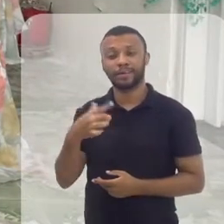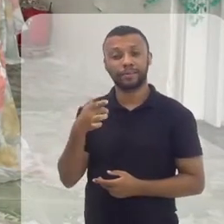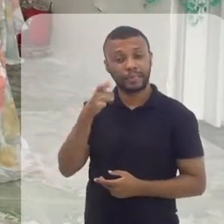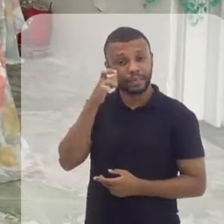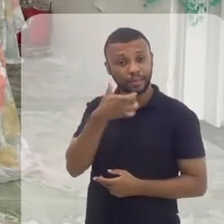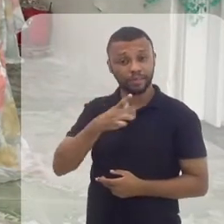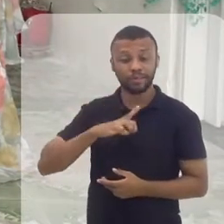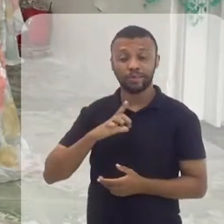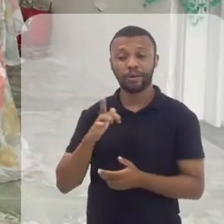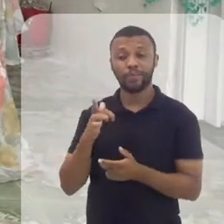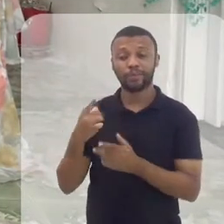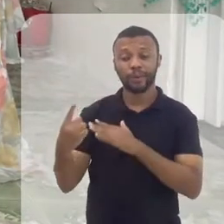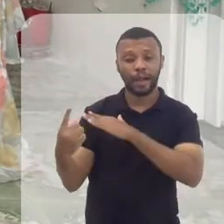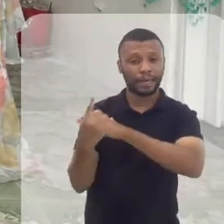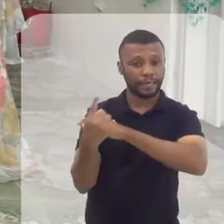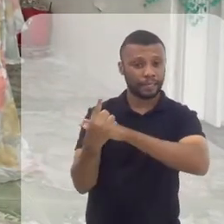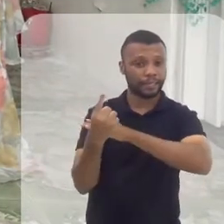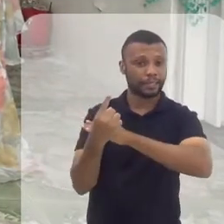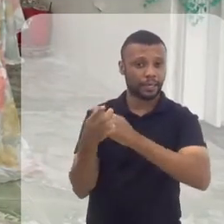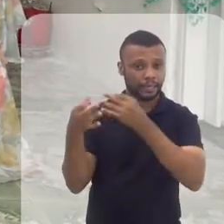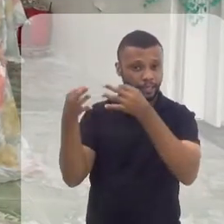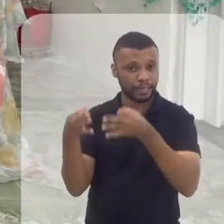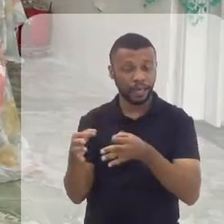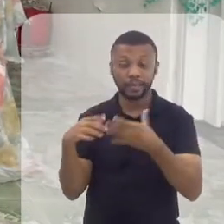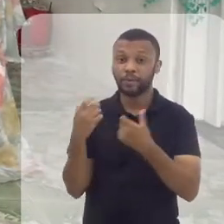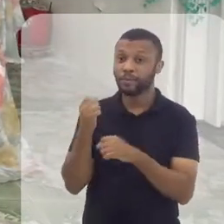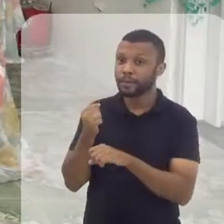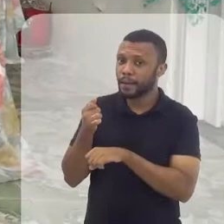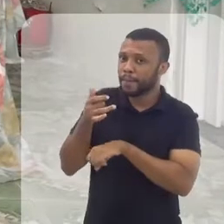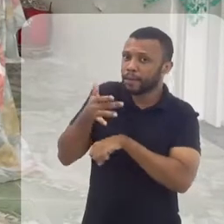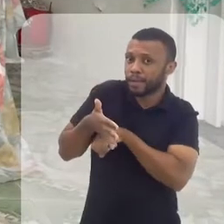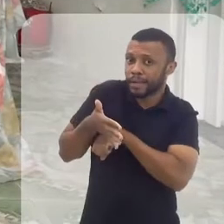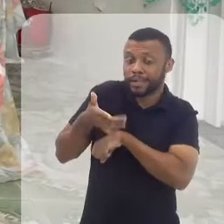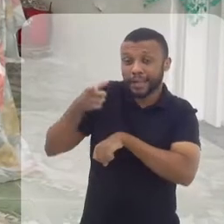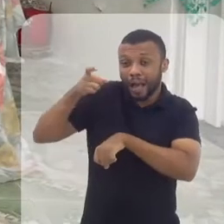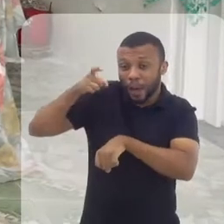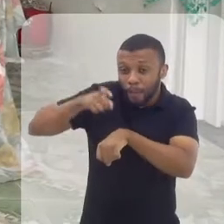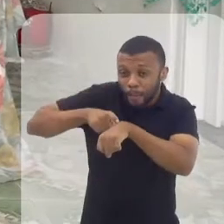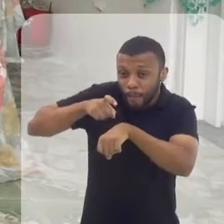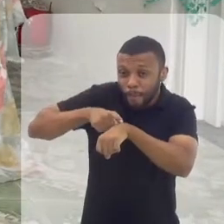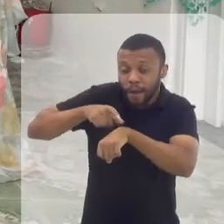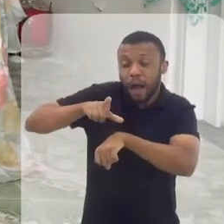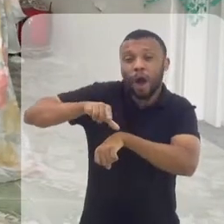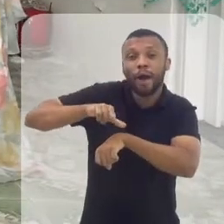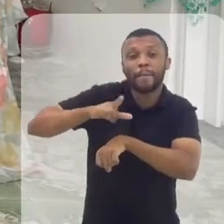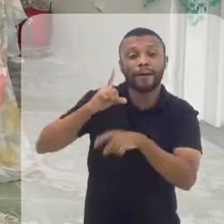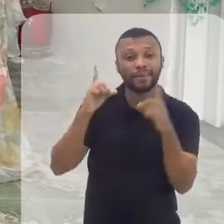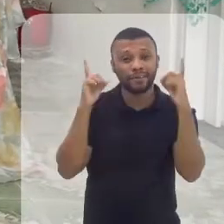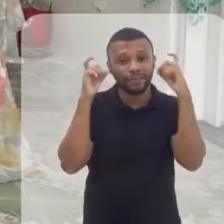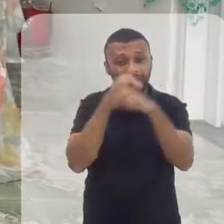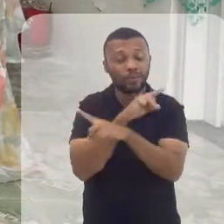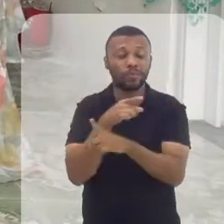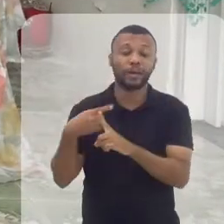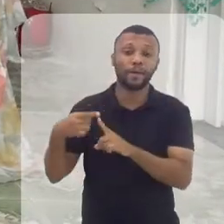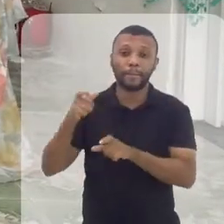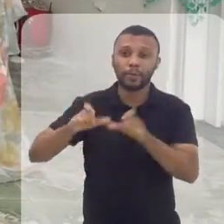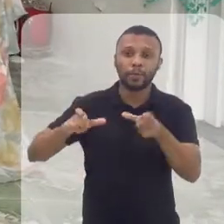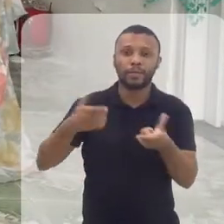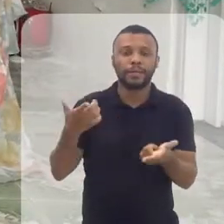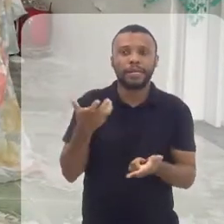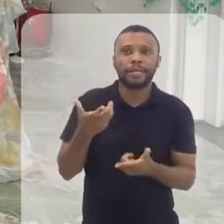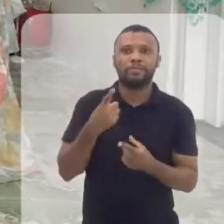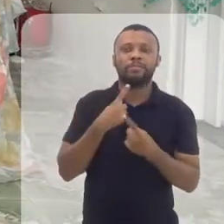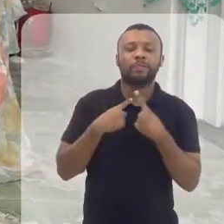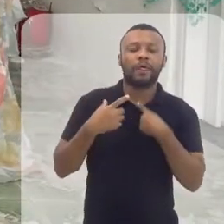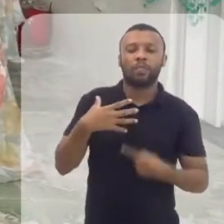tinha uma clientela, né? E nós tínhamos também, na madrugada, era a hora mais difícil, porque eram os